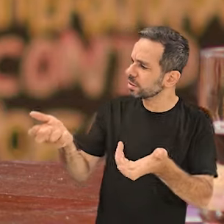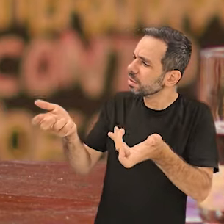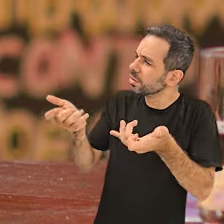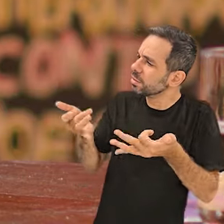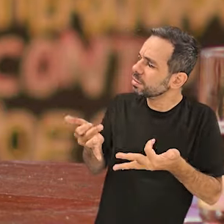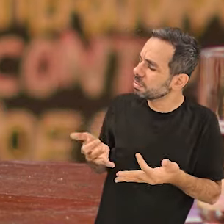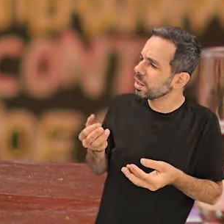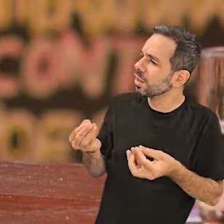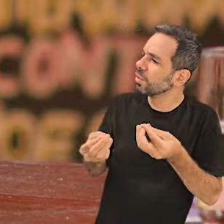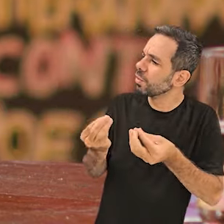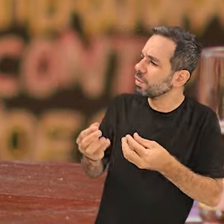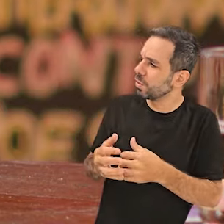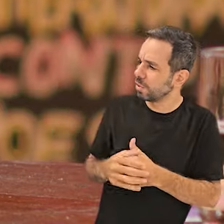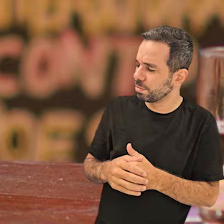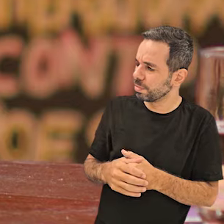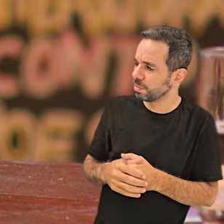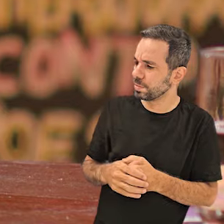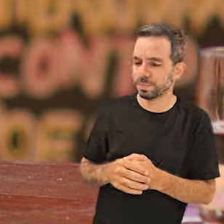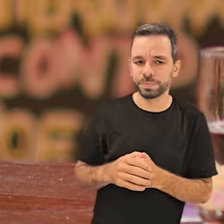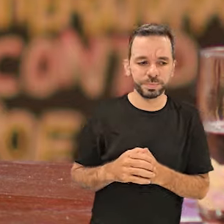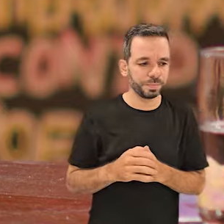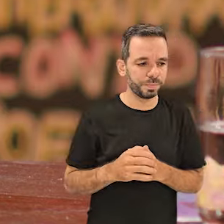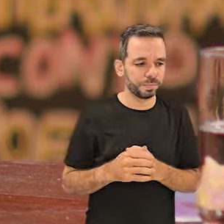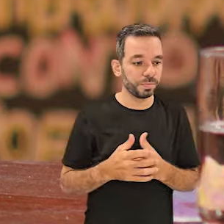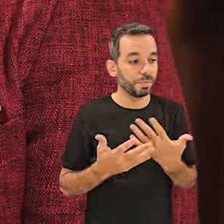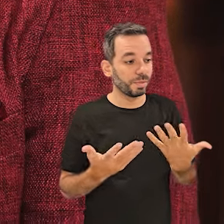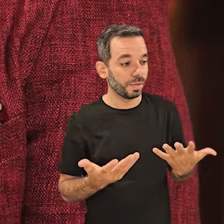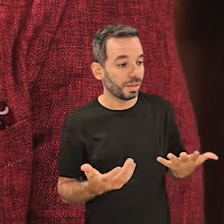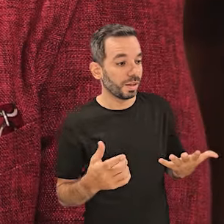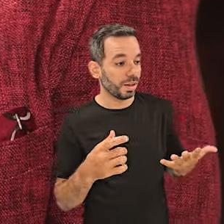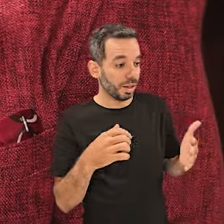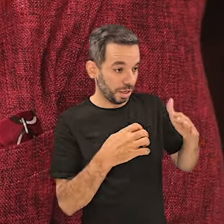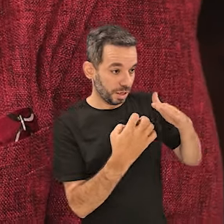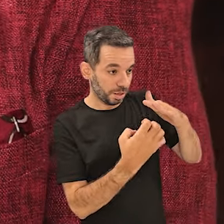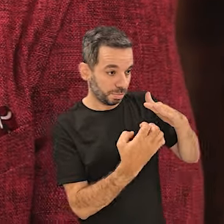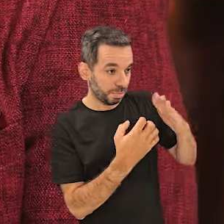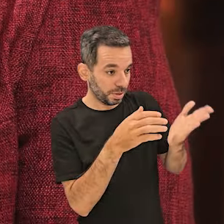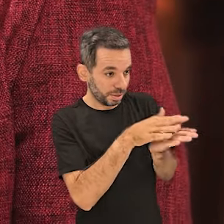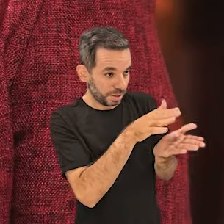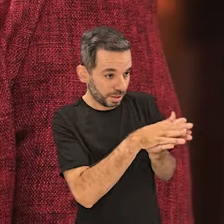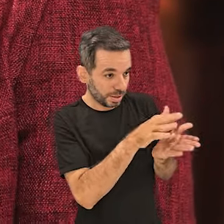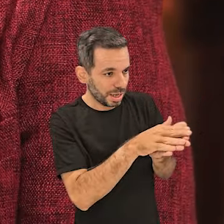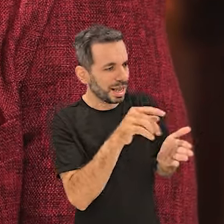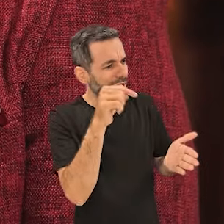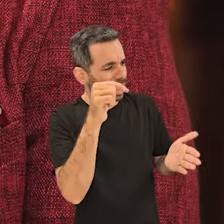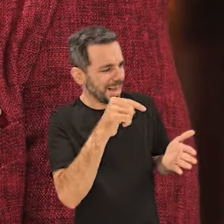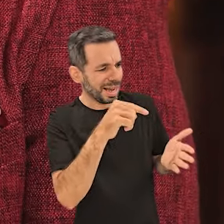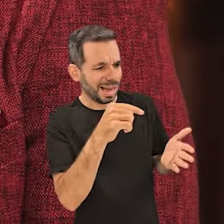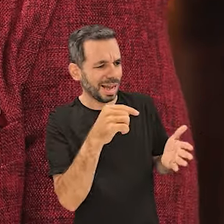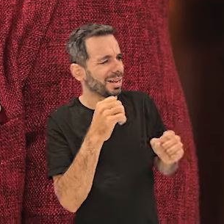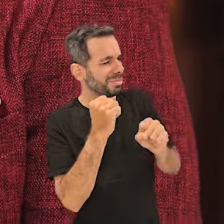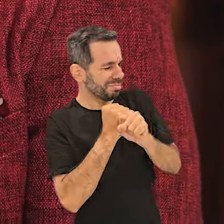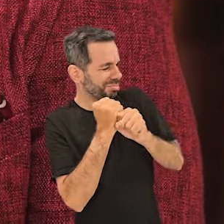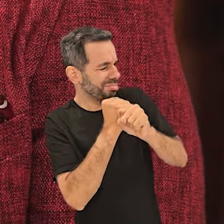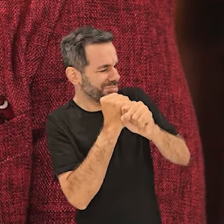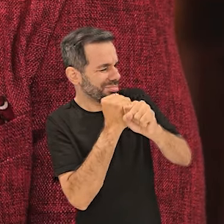essa realização aí, o que vocês vêm fazendo, como tem acontecido. A Humanos Editora, ela está no mercado há 12 anos,